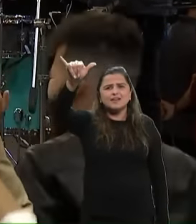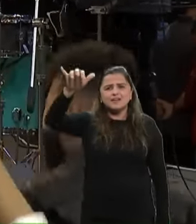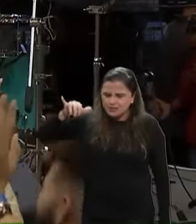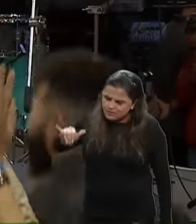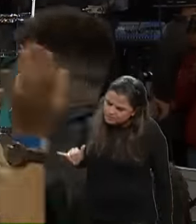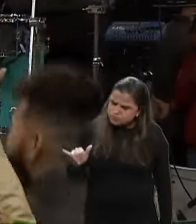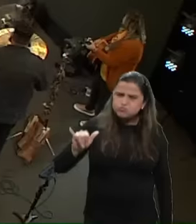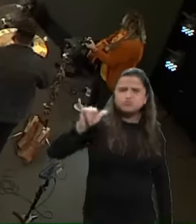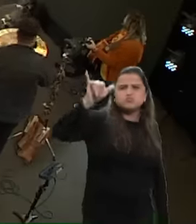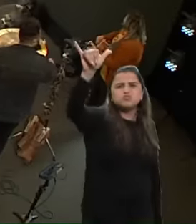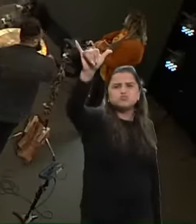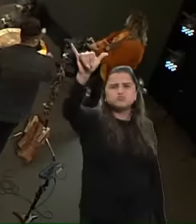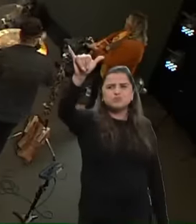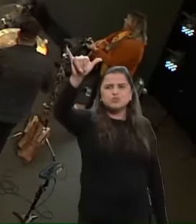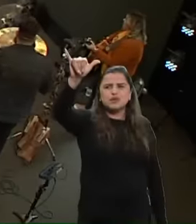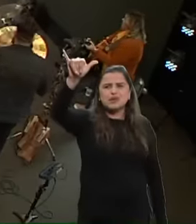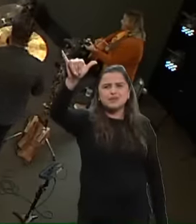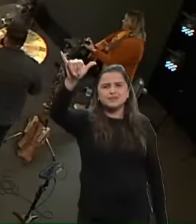Vai decolar.